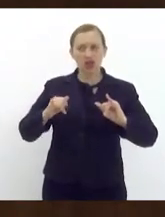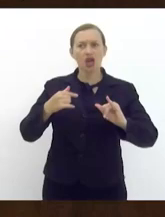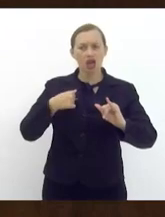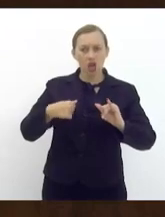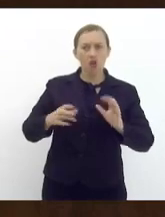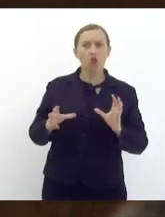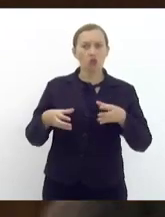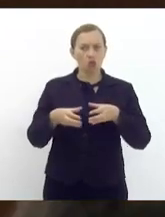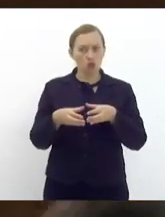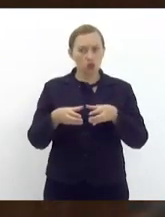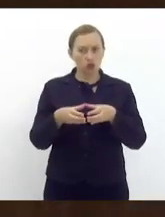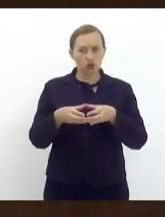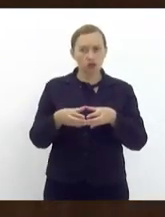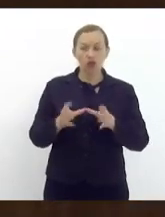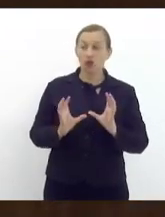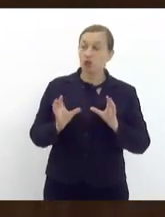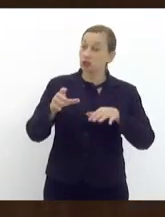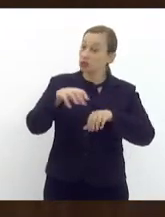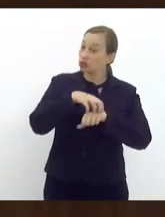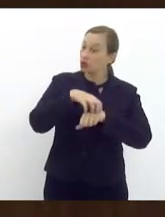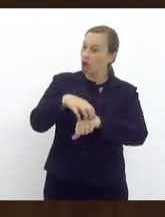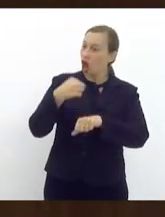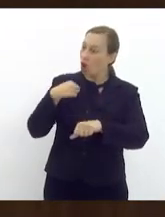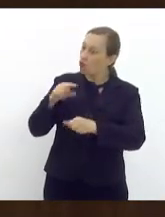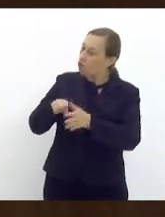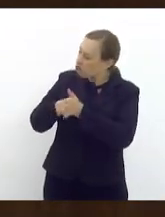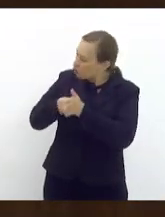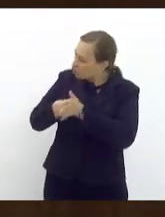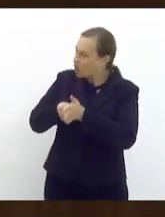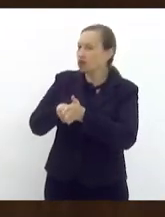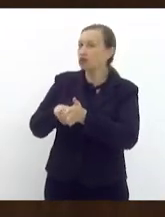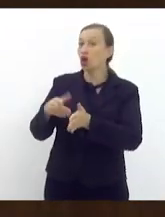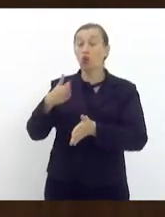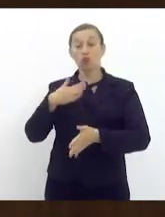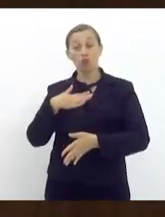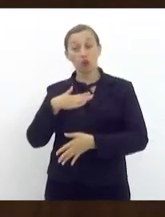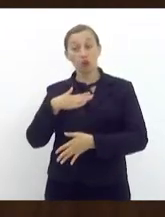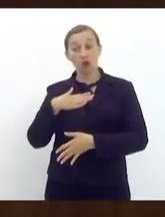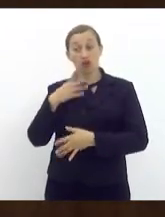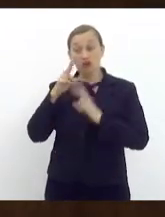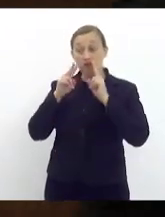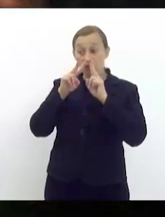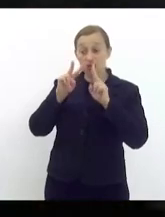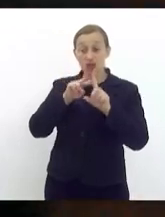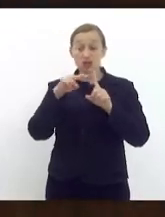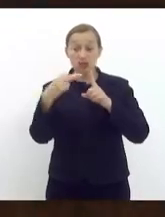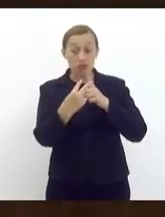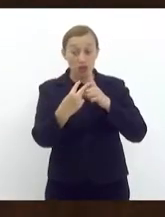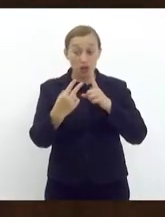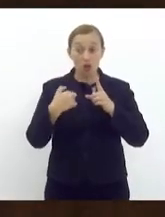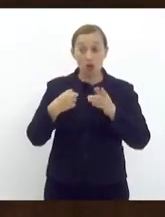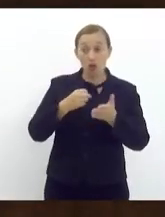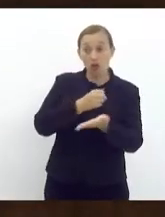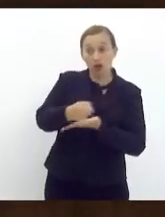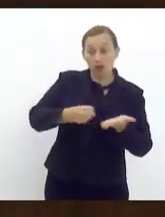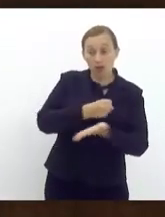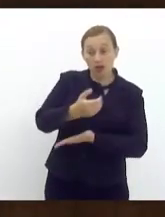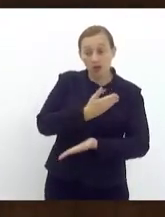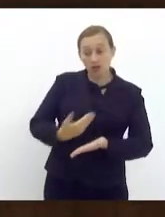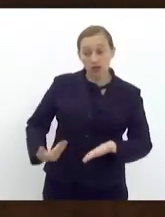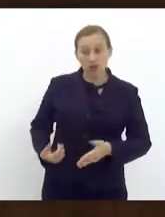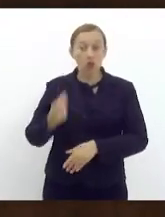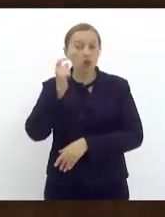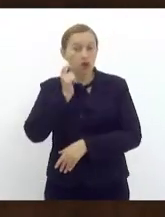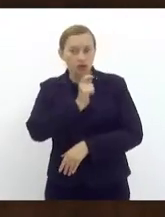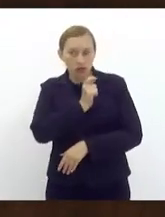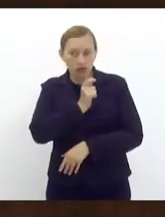da Comissão de Transporte, eu vou fiscalizar, que é o meu modo de ver, eu que faço parte da base aliada do governador Cláudio